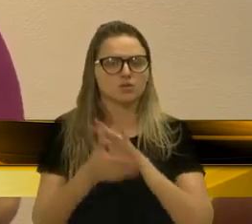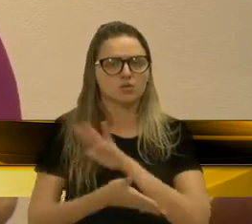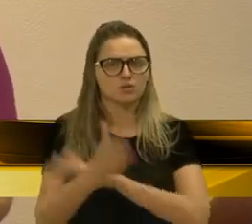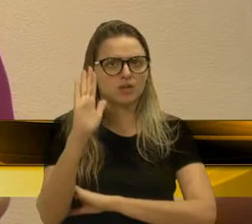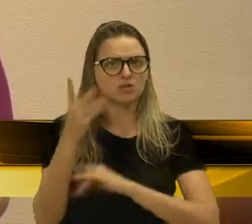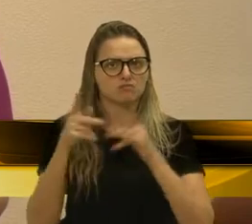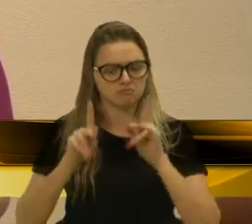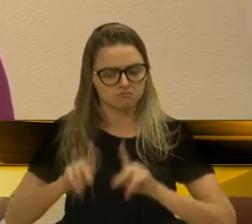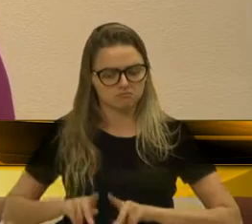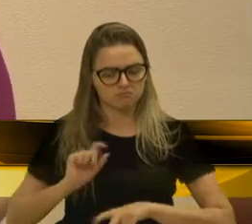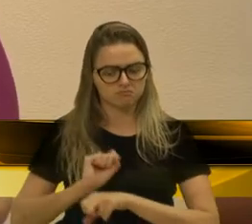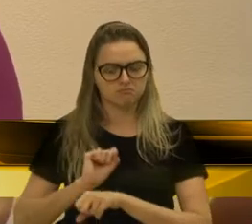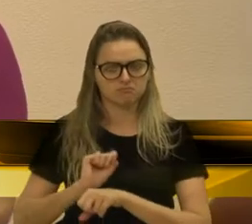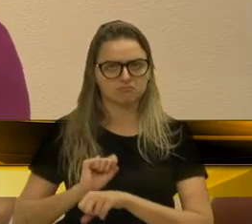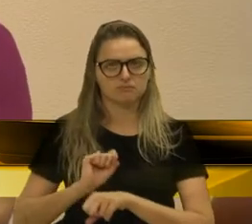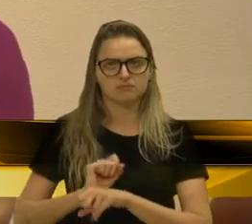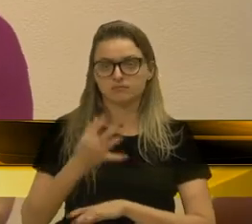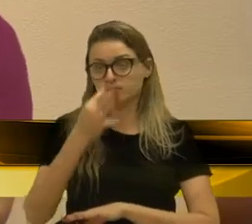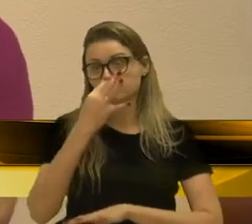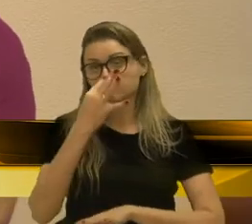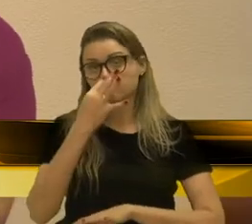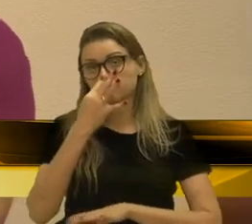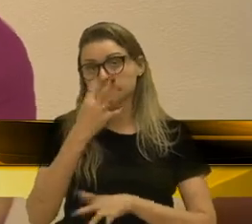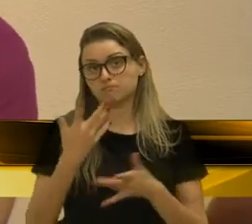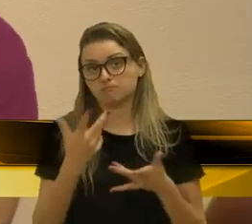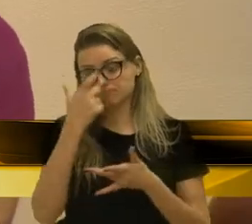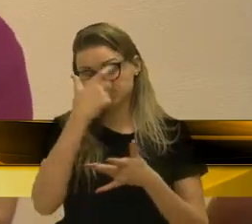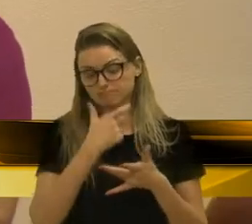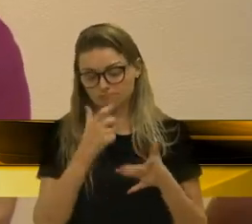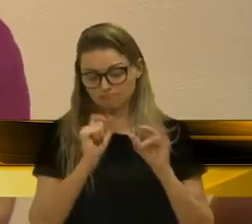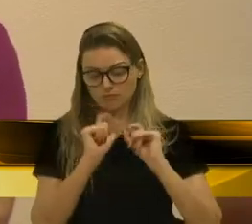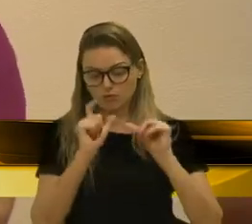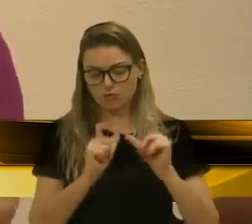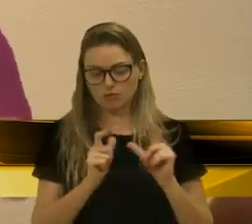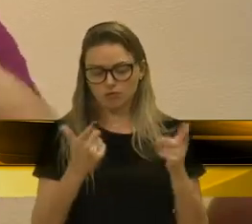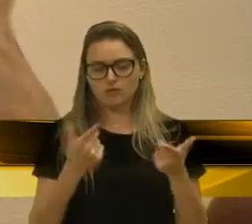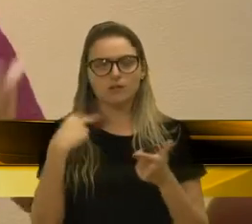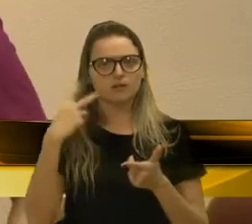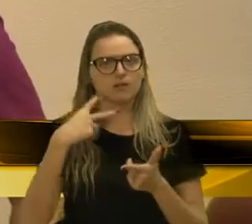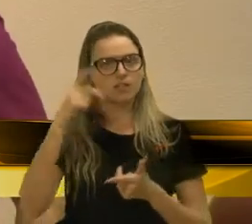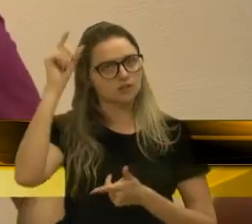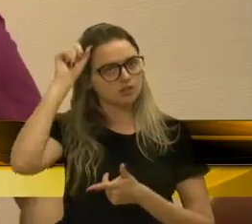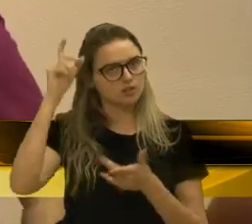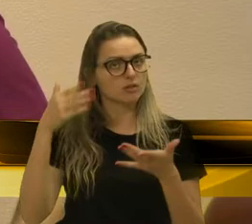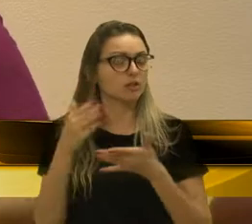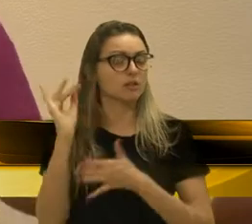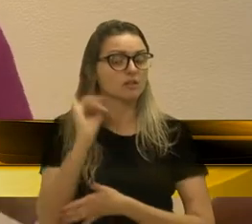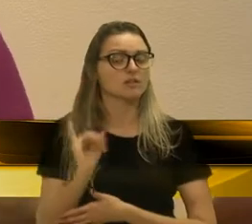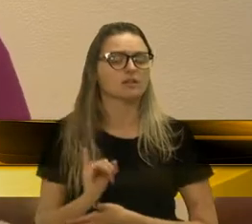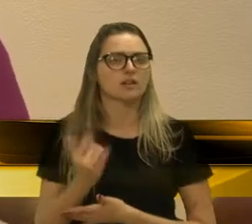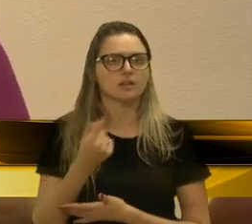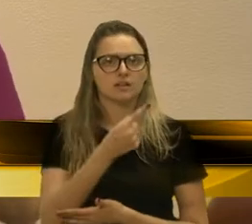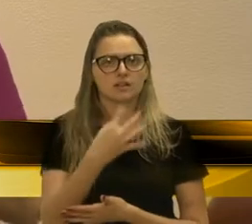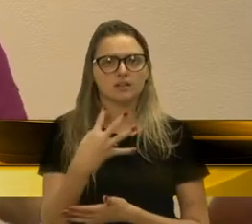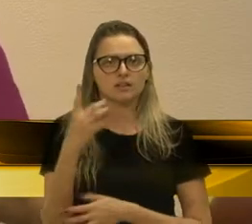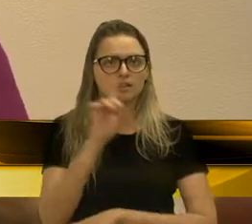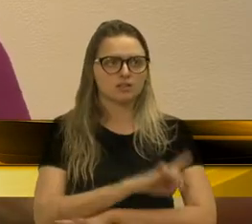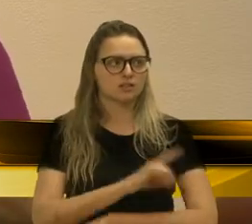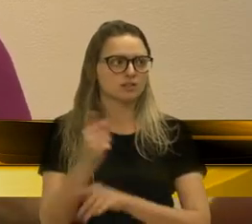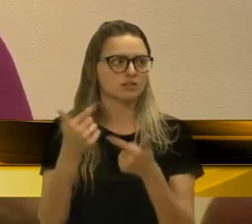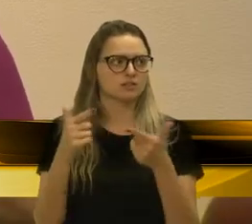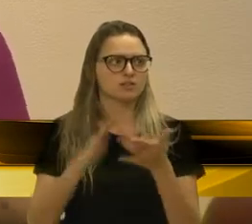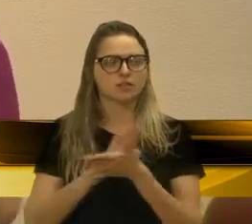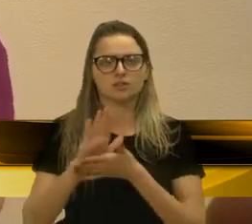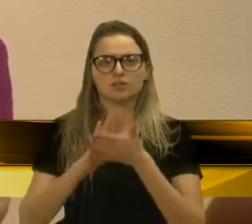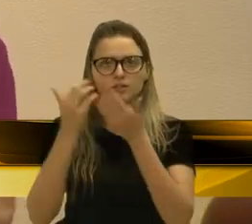população fica aqui acompanhando, supondo onde é que será que está o vereador Chico Guerra nesse momento na Itália. 14 dias sem nenhuma